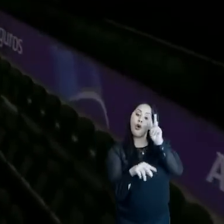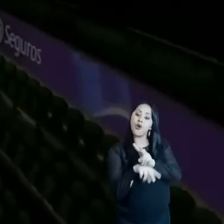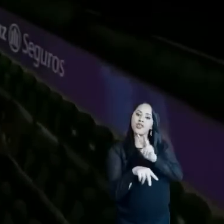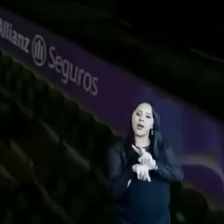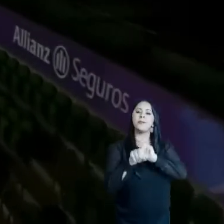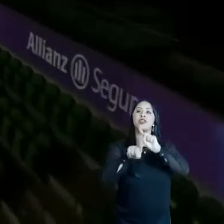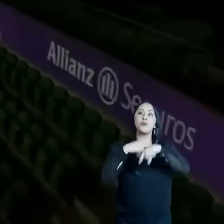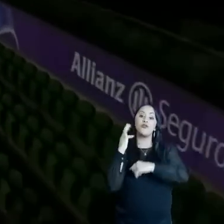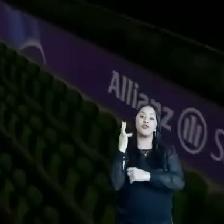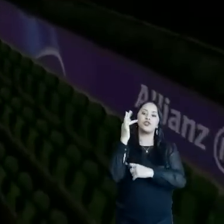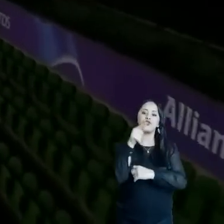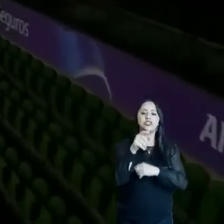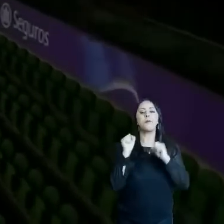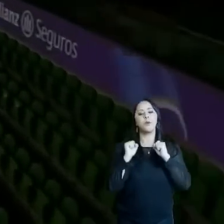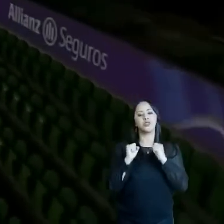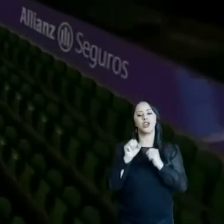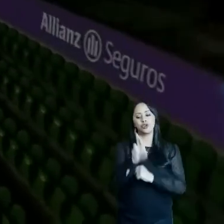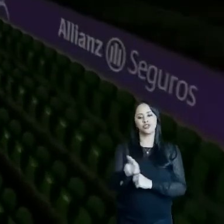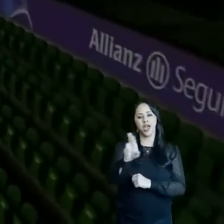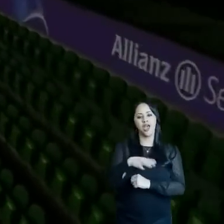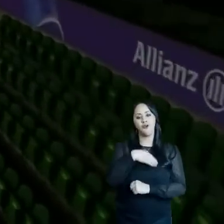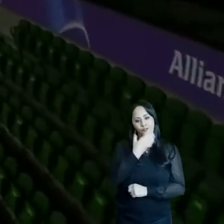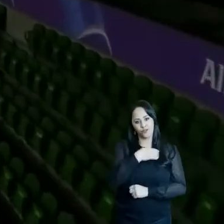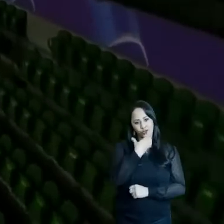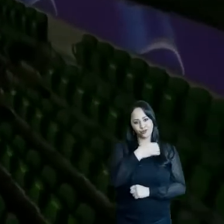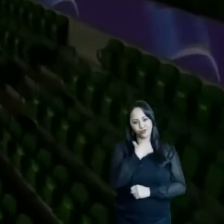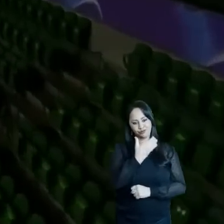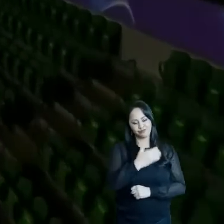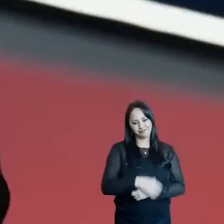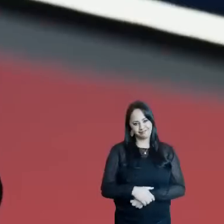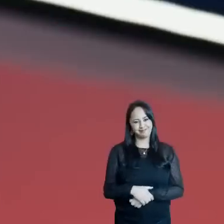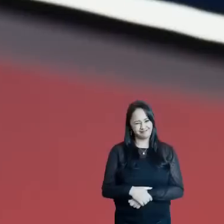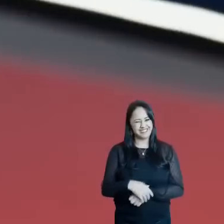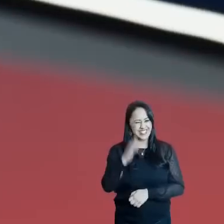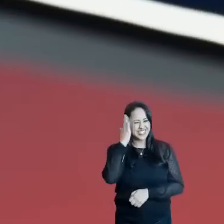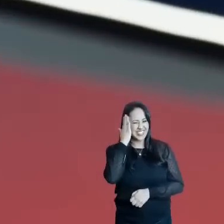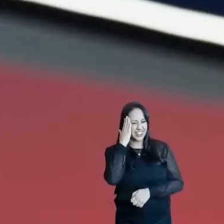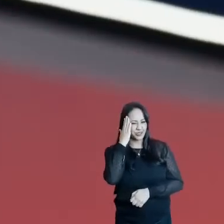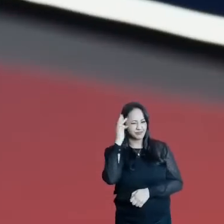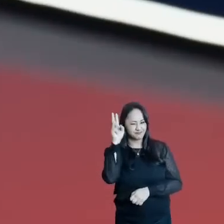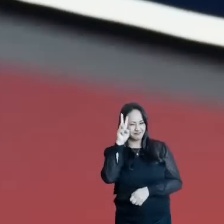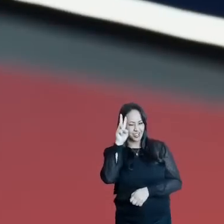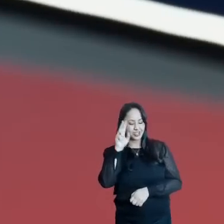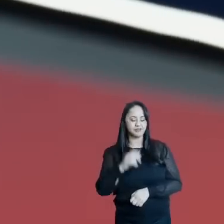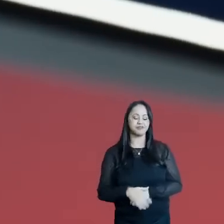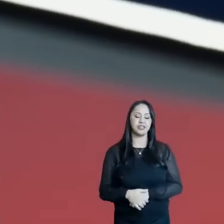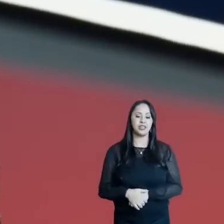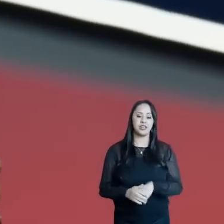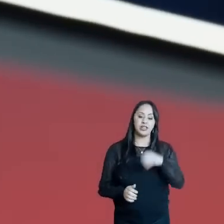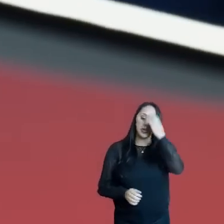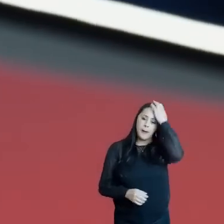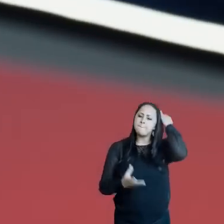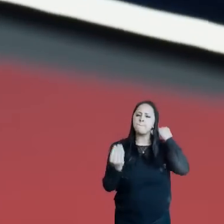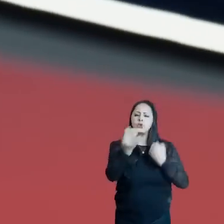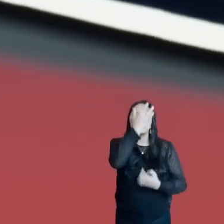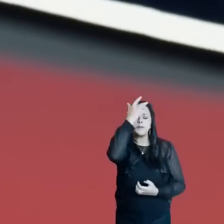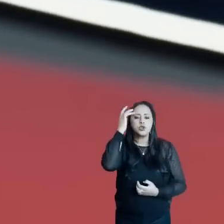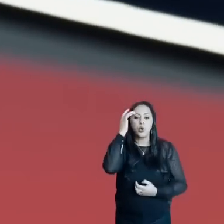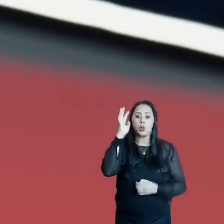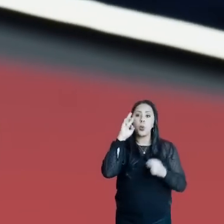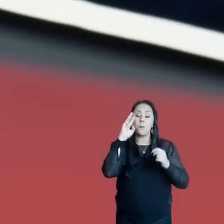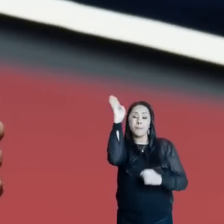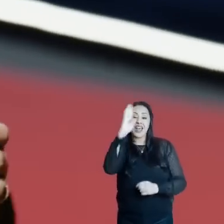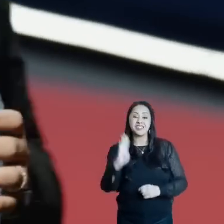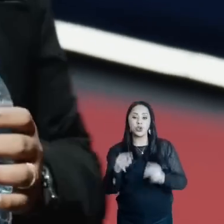do fruto. Então, se você... tem muita gente no Brasil inteiro assistindo. Se você ainda não se preparou,